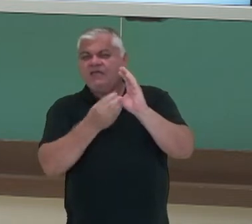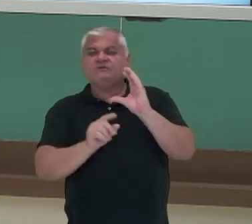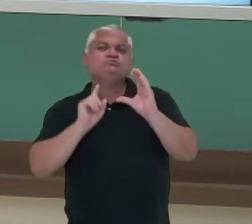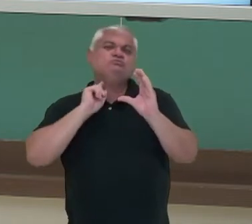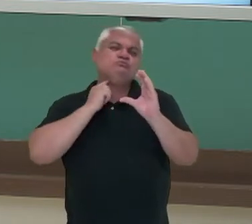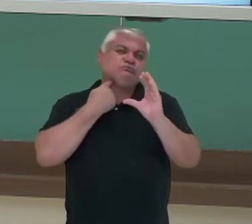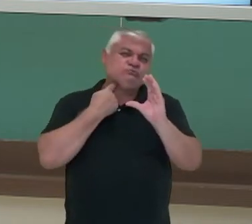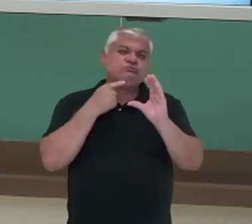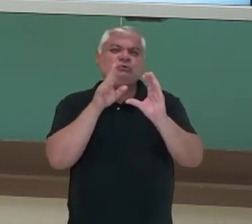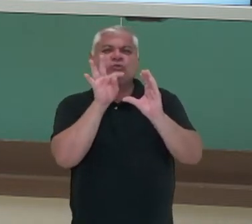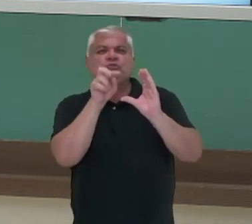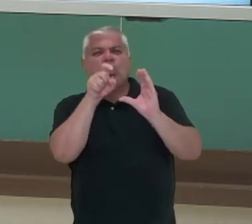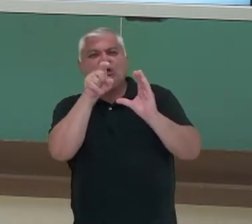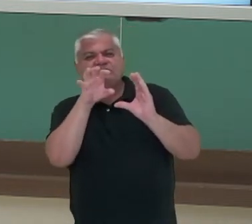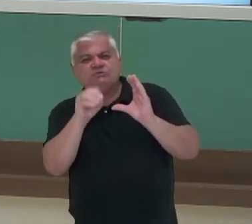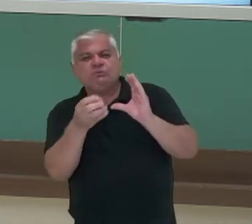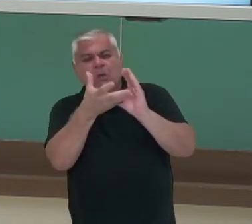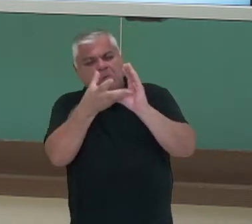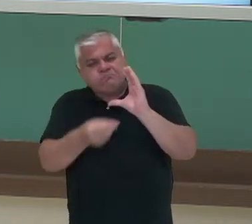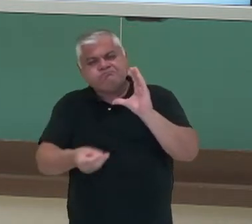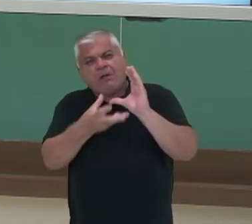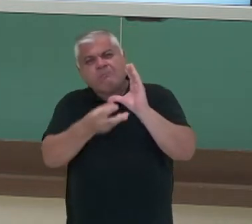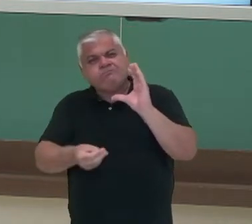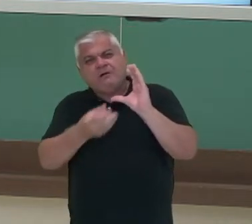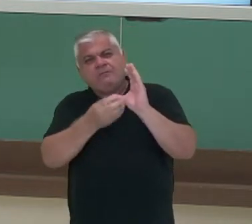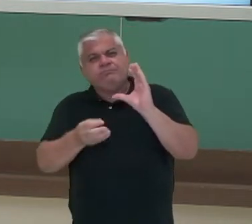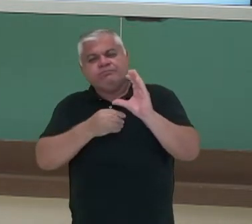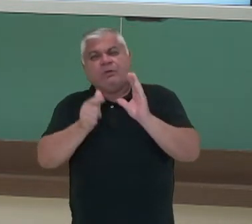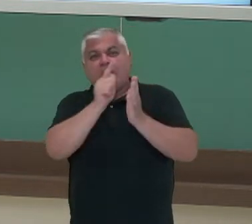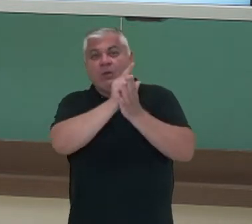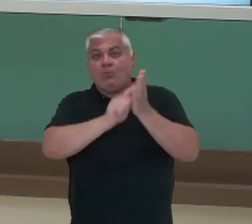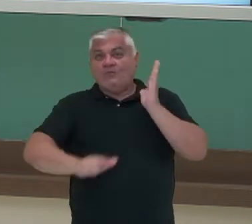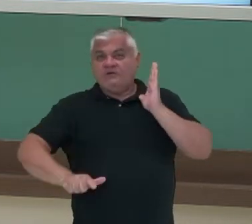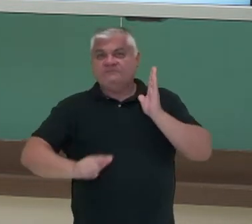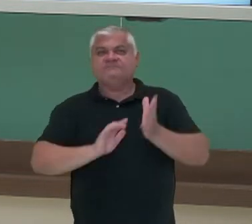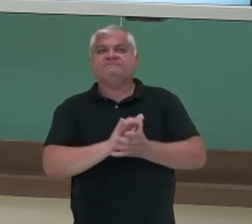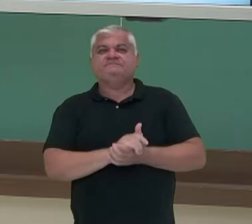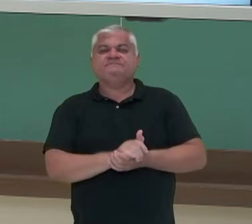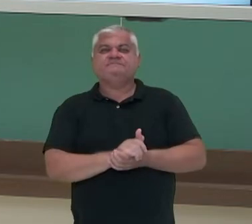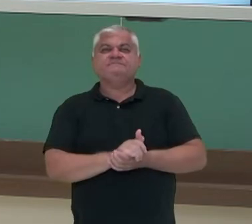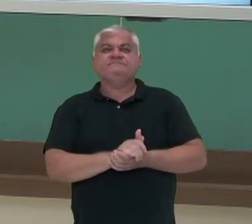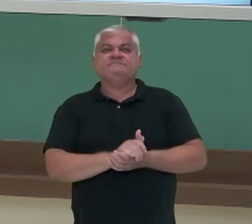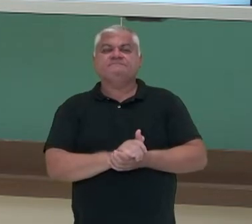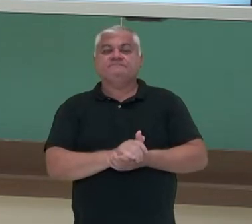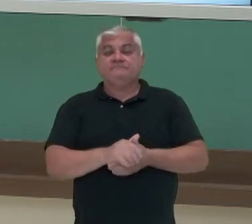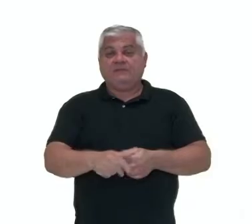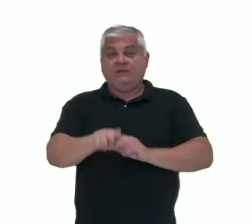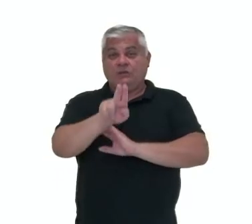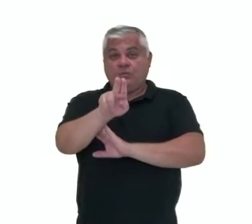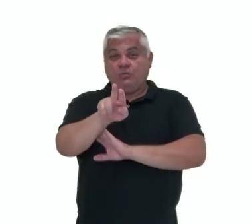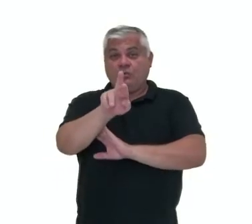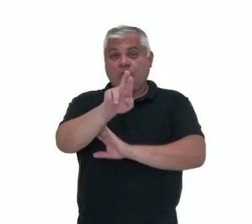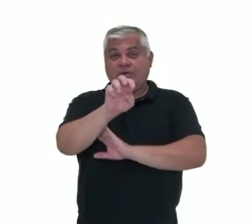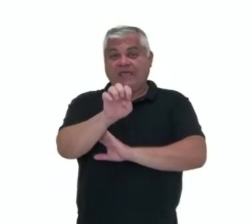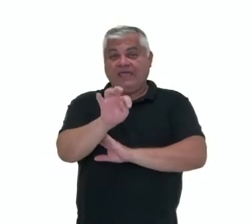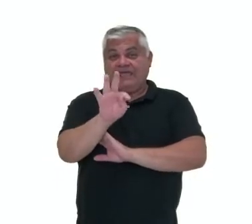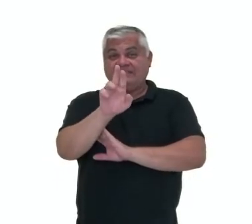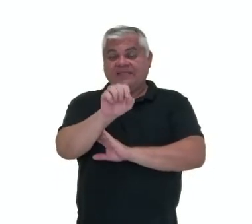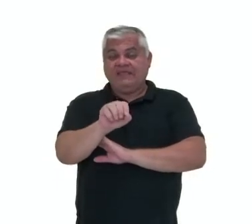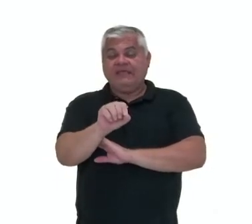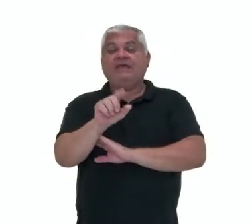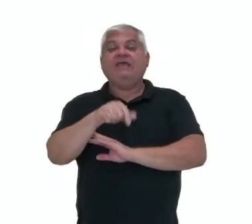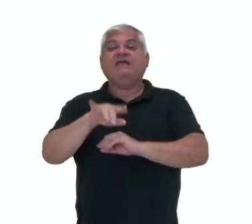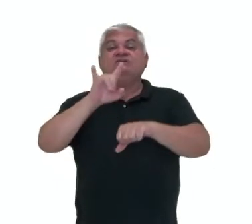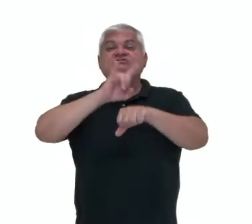essas substâncias tóxicas até a sua eliminação. O uréter conduz a